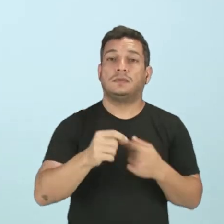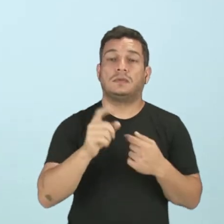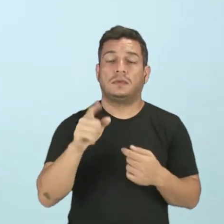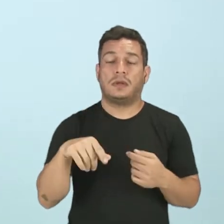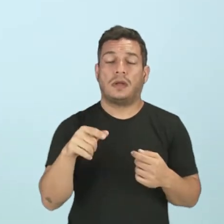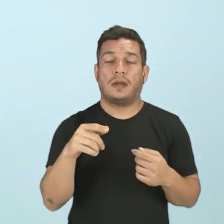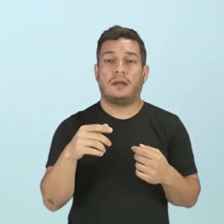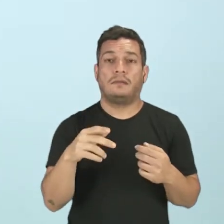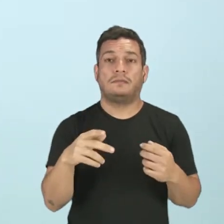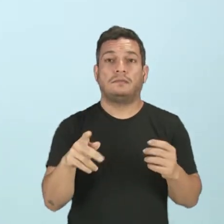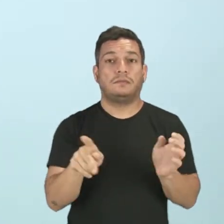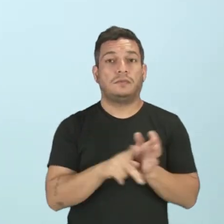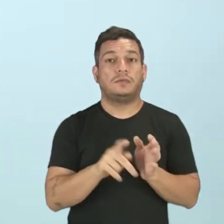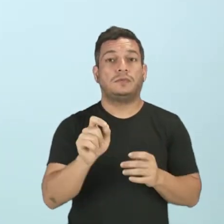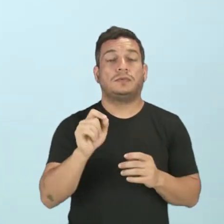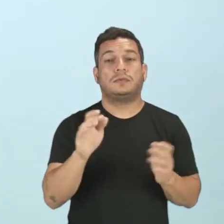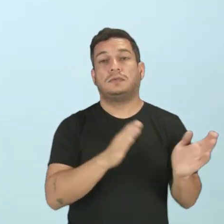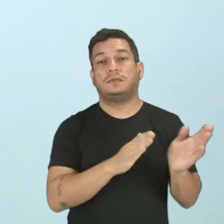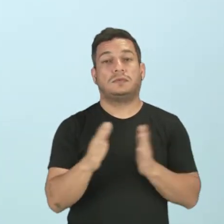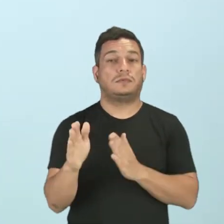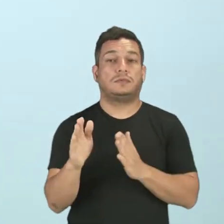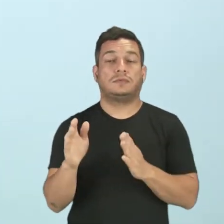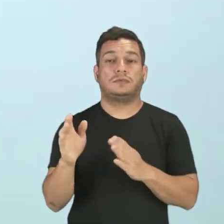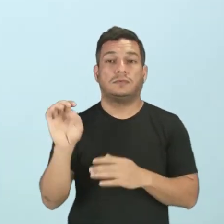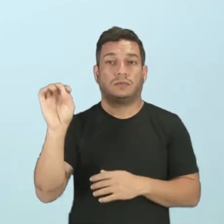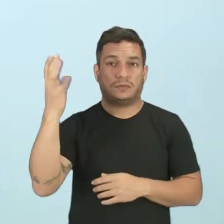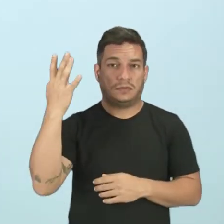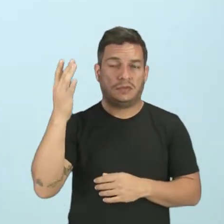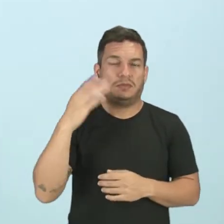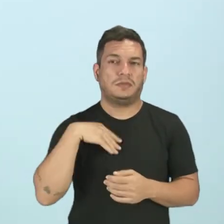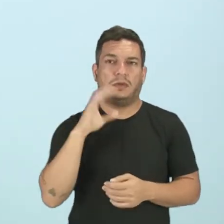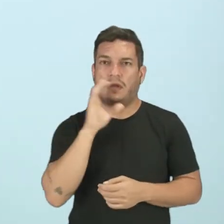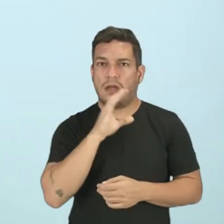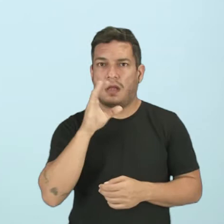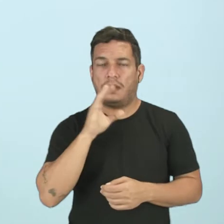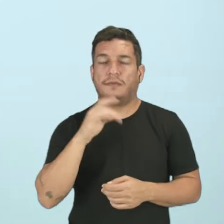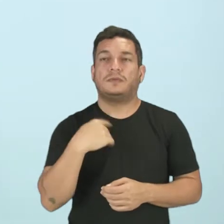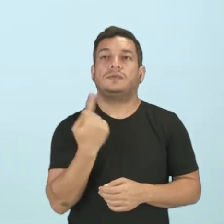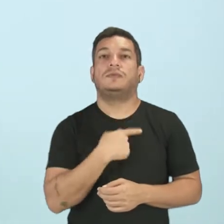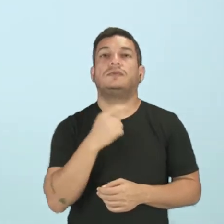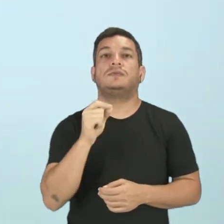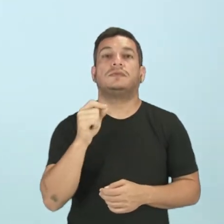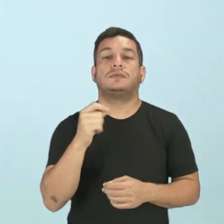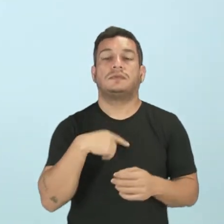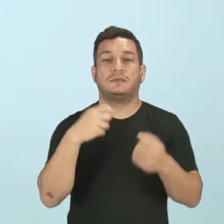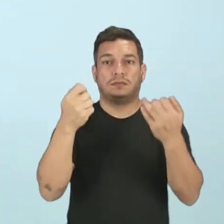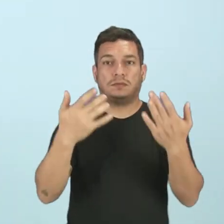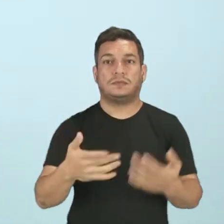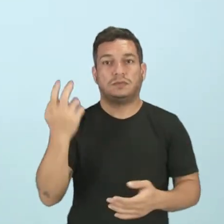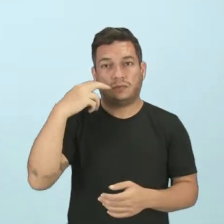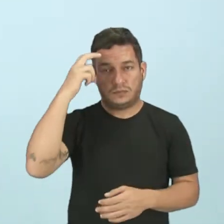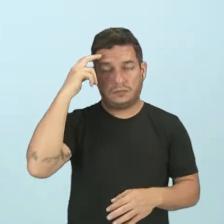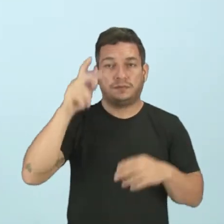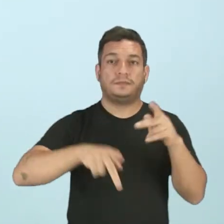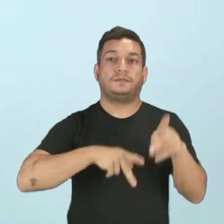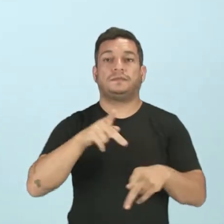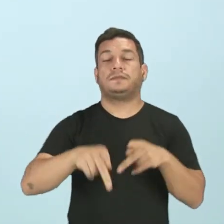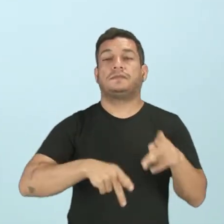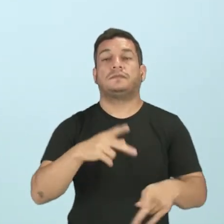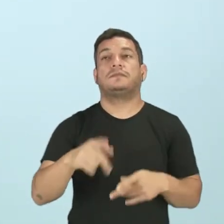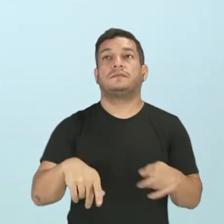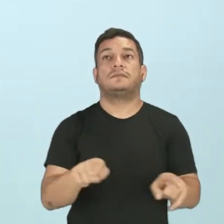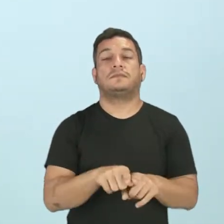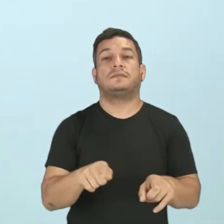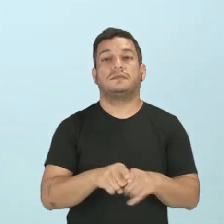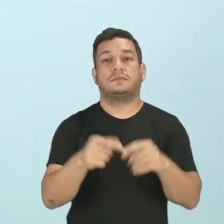coisa que é produzida no decorrer do tempo, não é uma coisa de imediato. Então, quando nós estamos tratando de cultura popular, nós